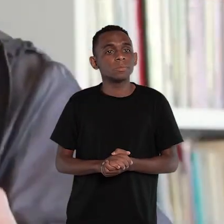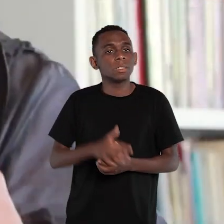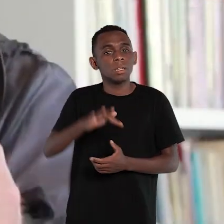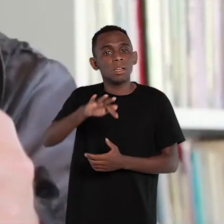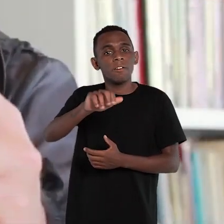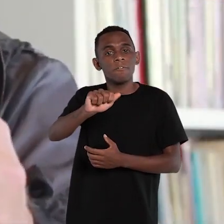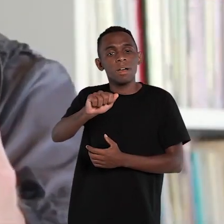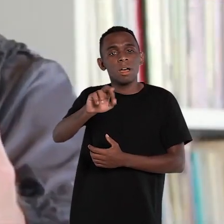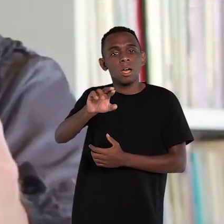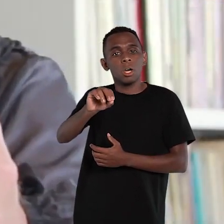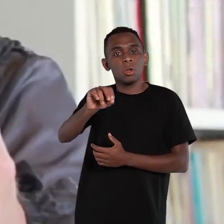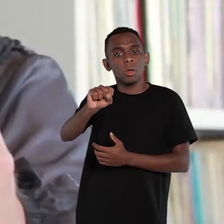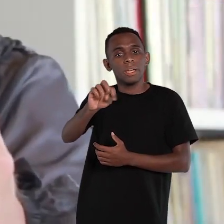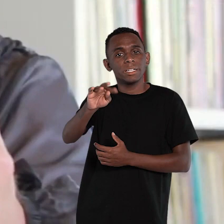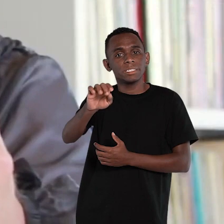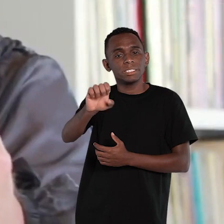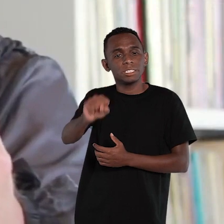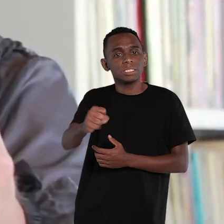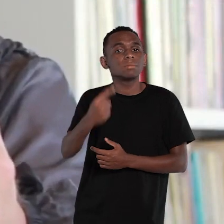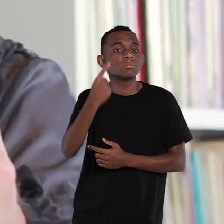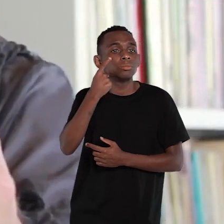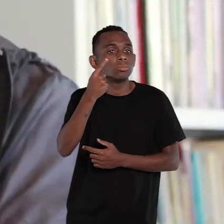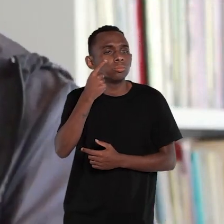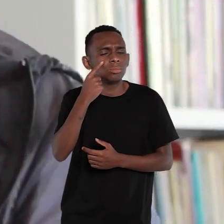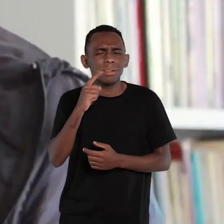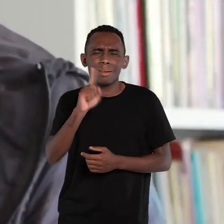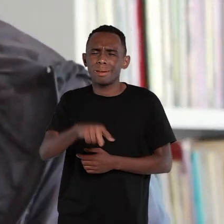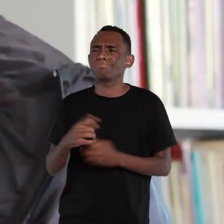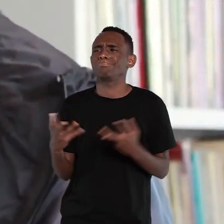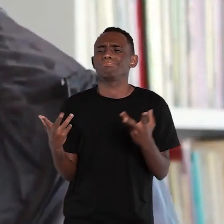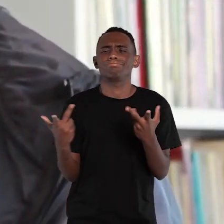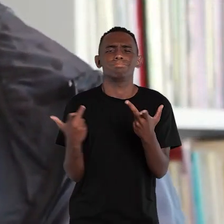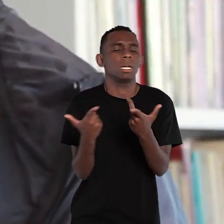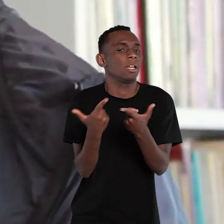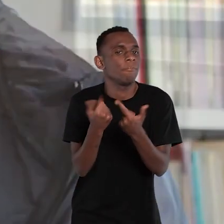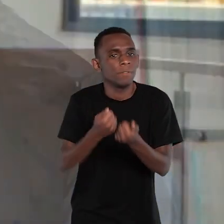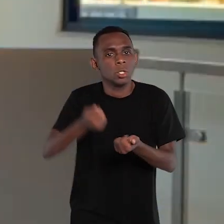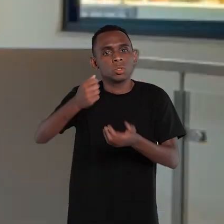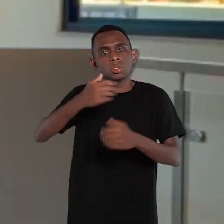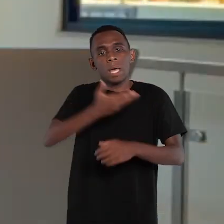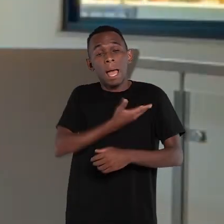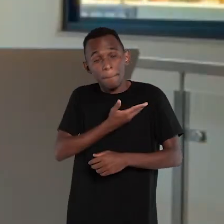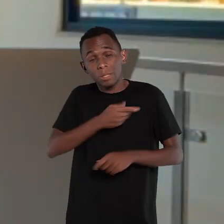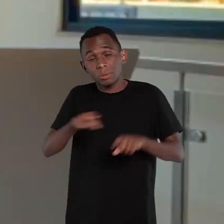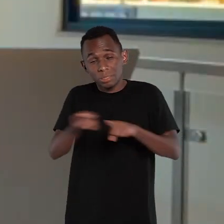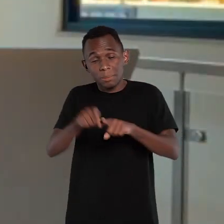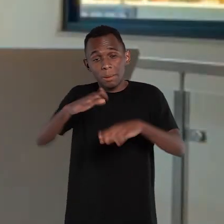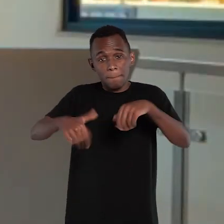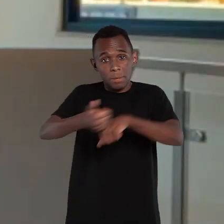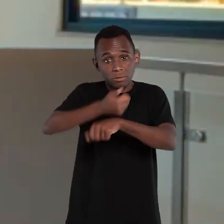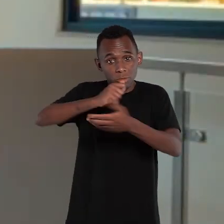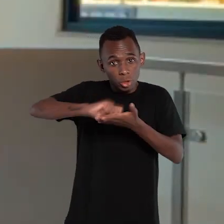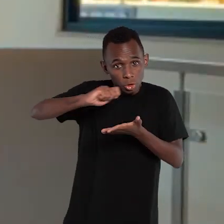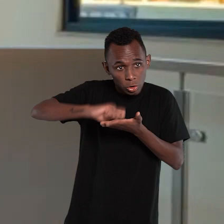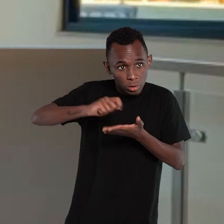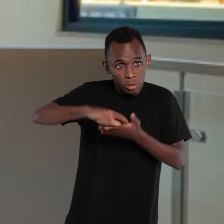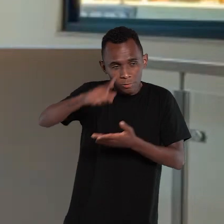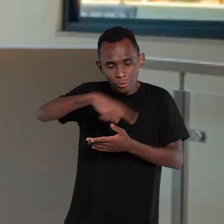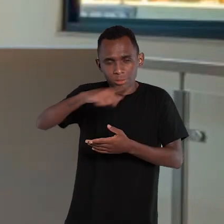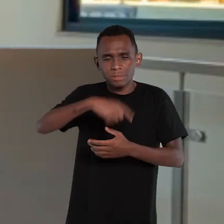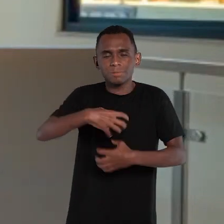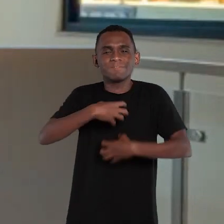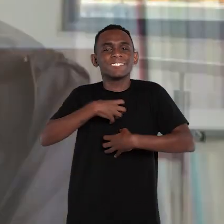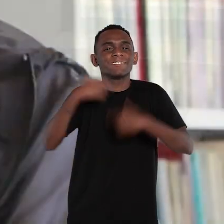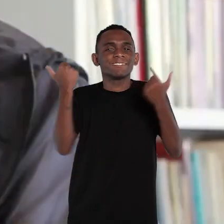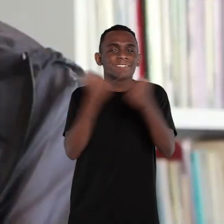Letras, Faroestes, desse meu extraordinário escritor e amigo, Marçal Aquino. Vocês